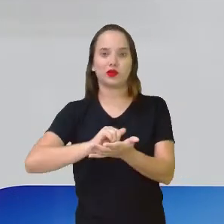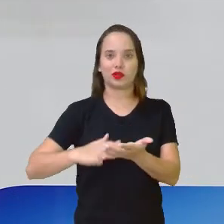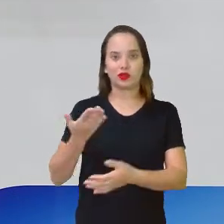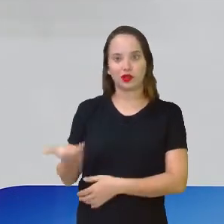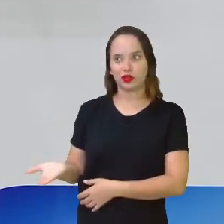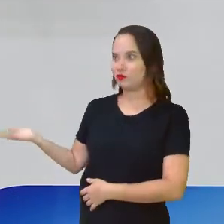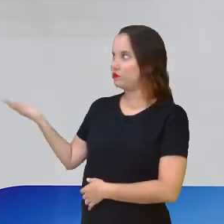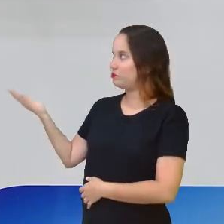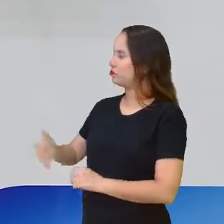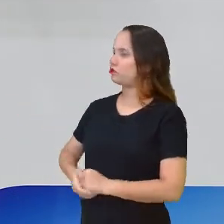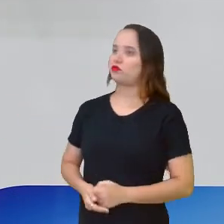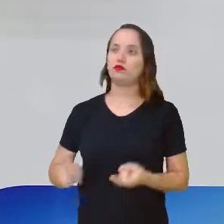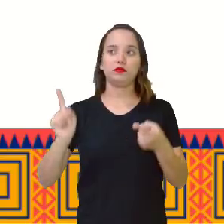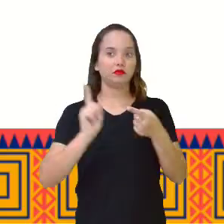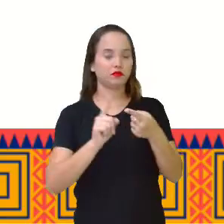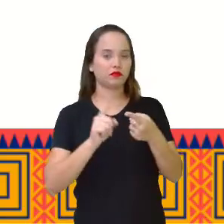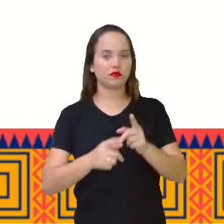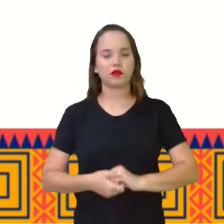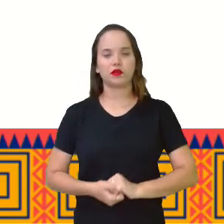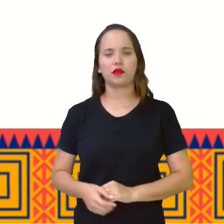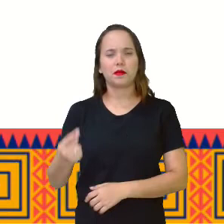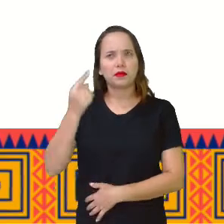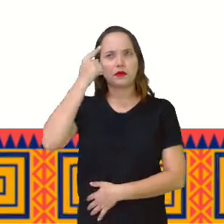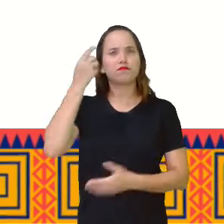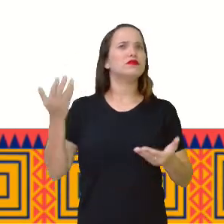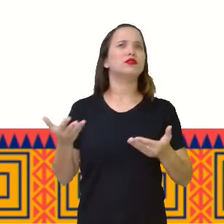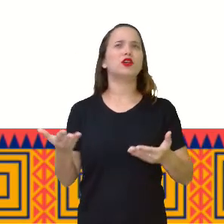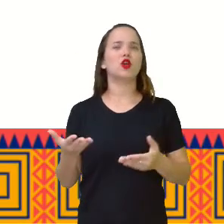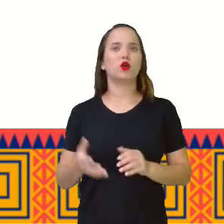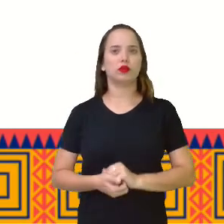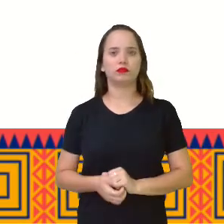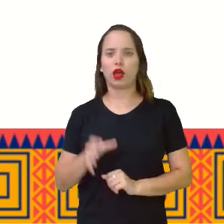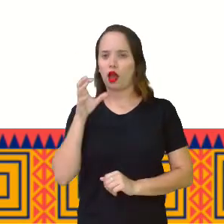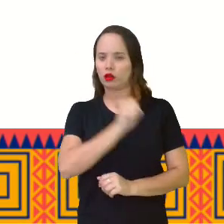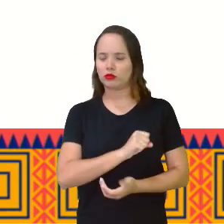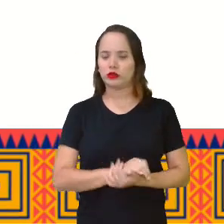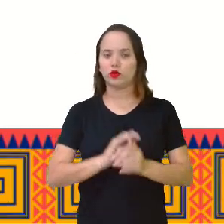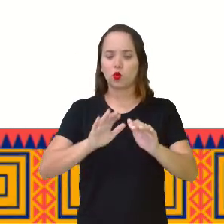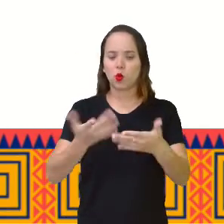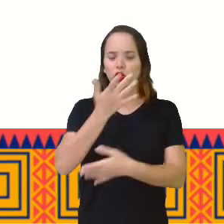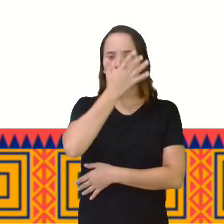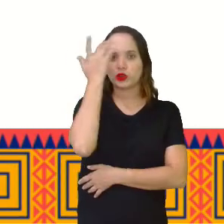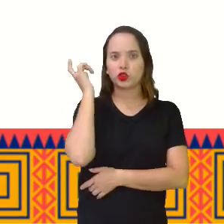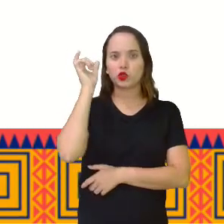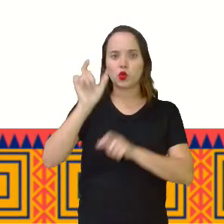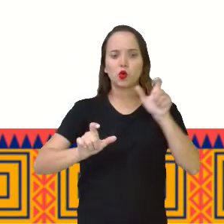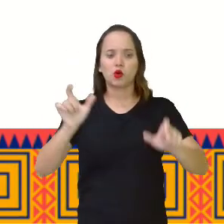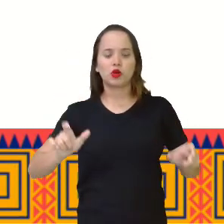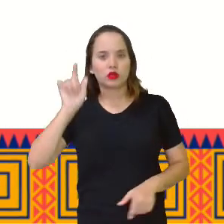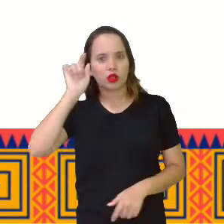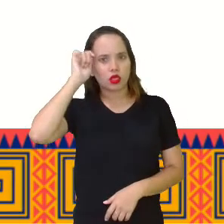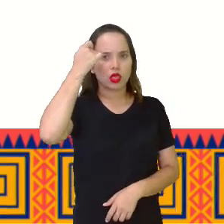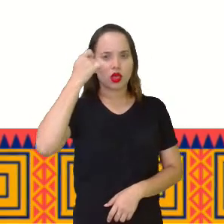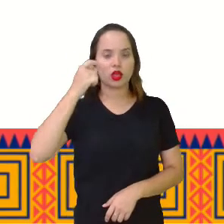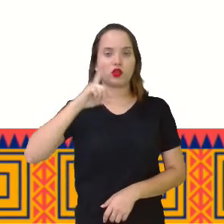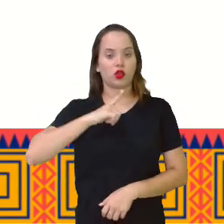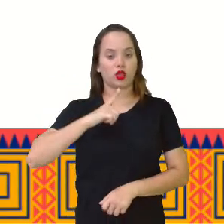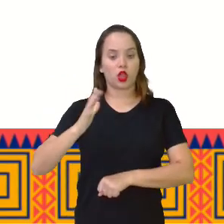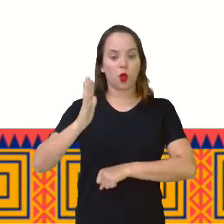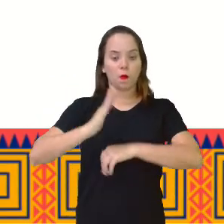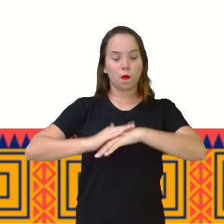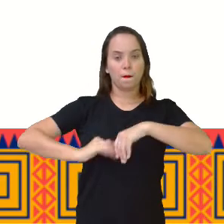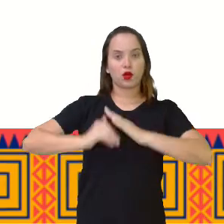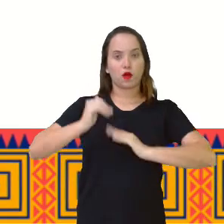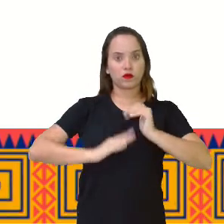Um primeiro ponto. Pensem aí com vocês agora, de cara. Quais pessoas negras com profissão em destaque você consegue se